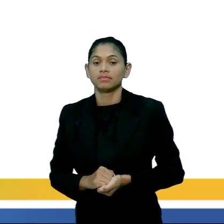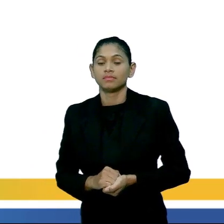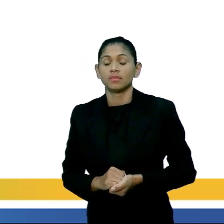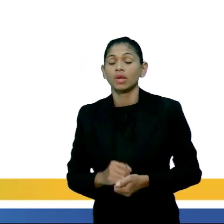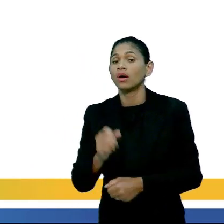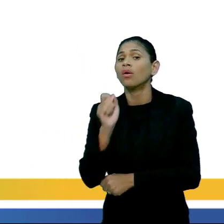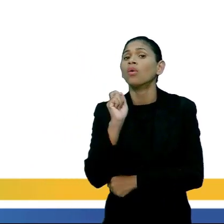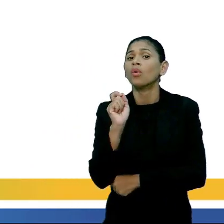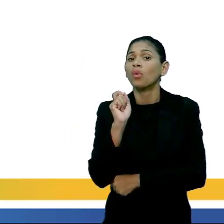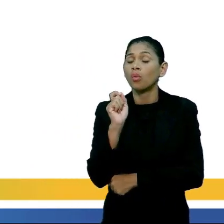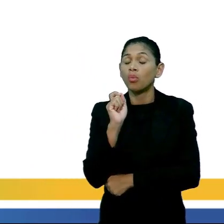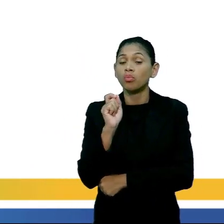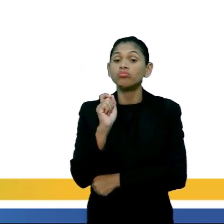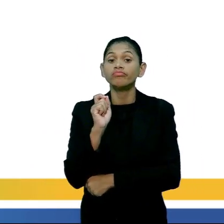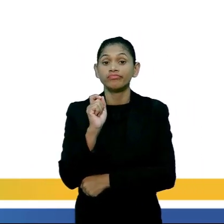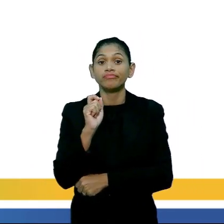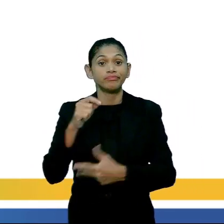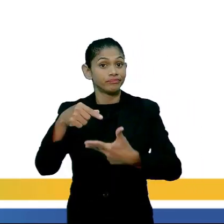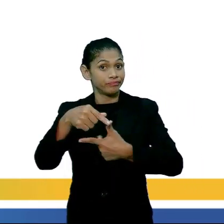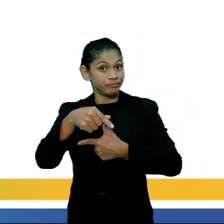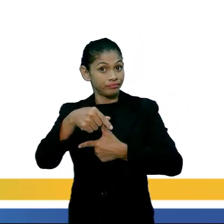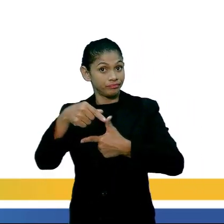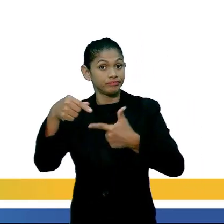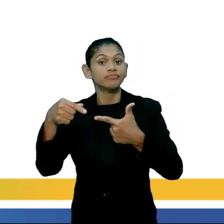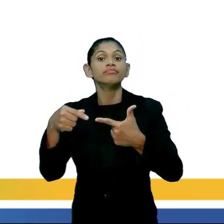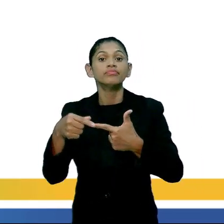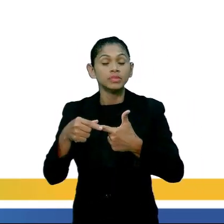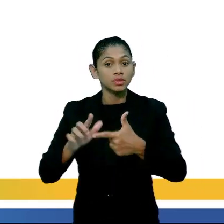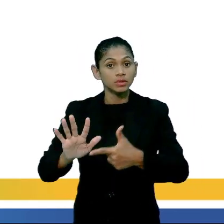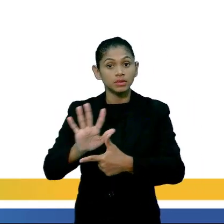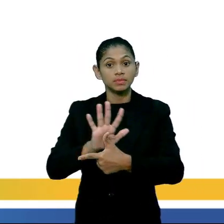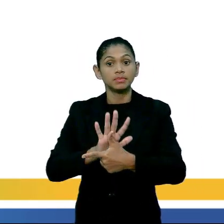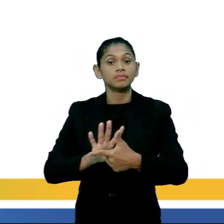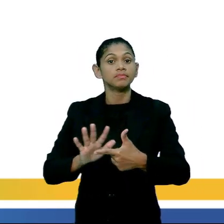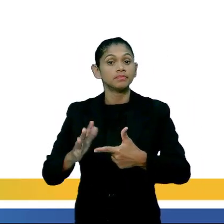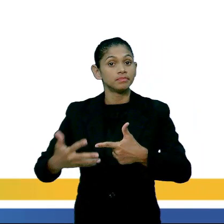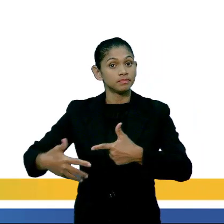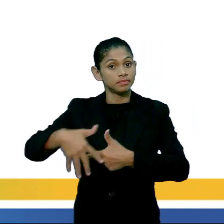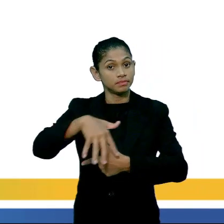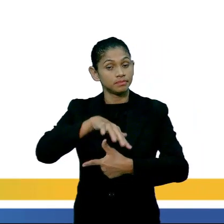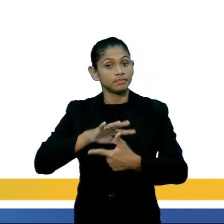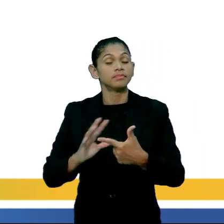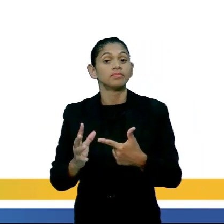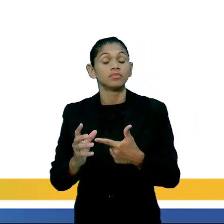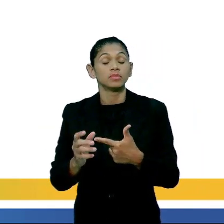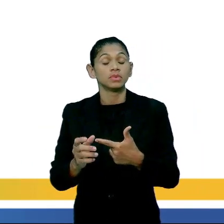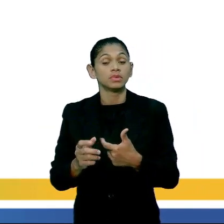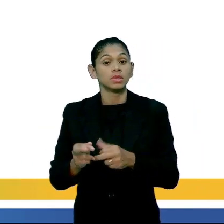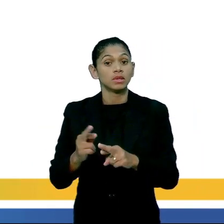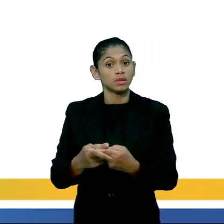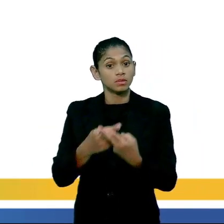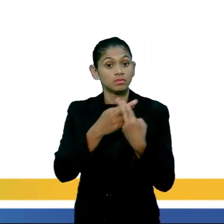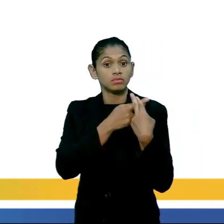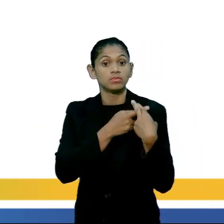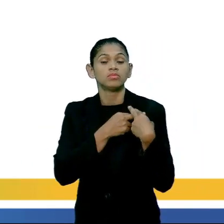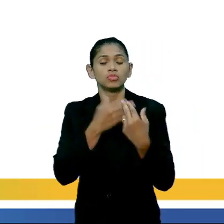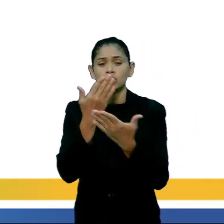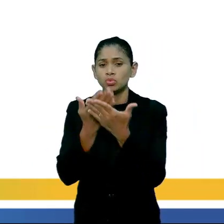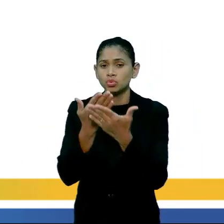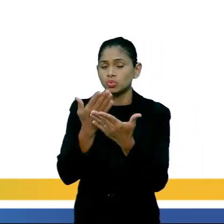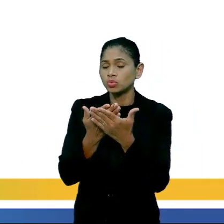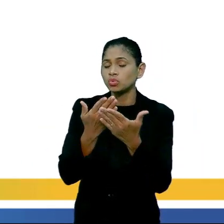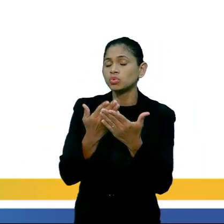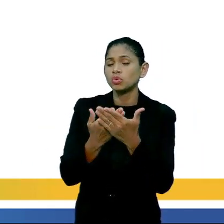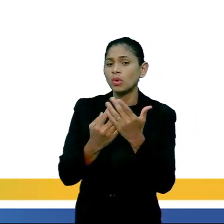O que é a geometria espacial? Vamos relembrar aí. Ela é a responsável pelo estudo das figuras